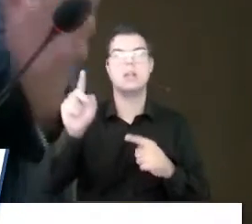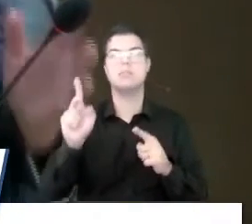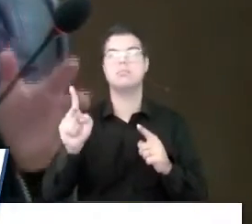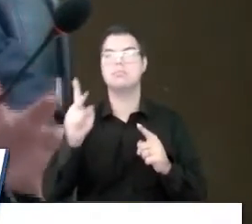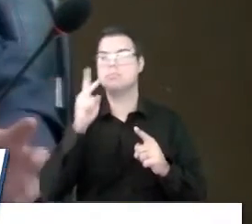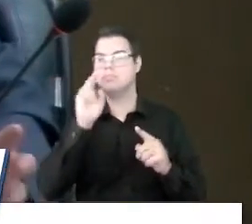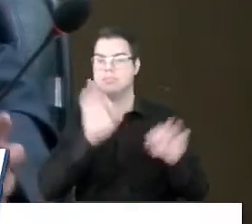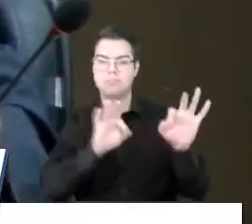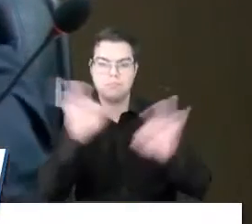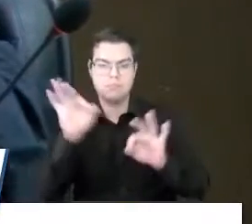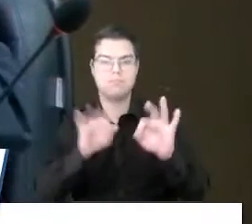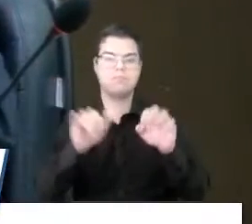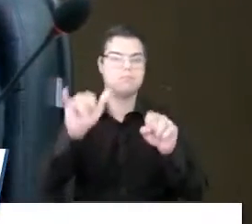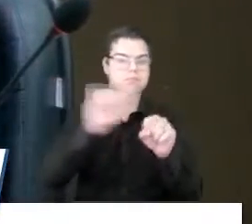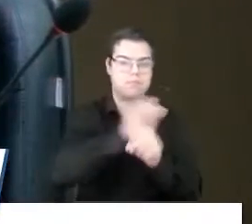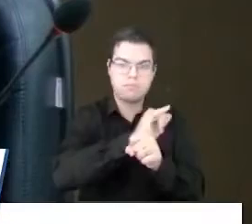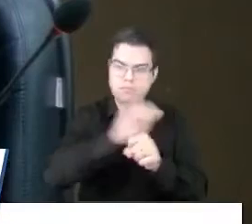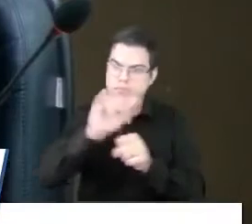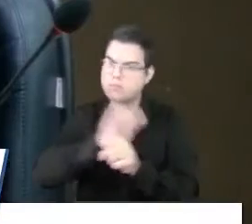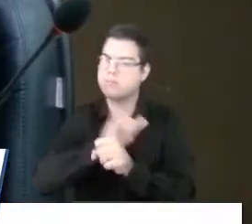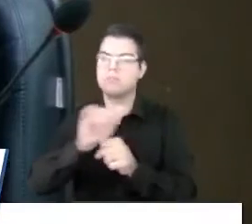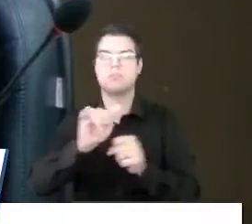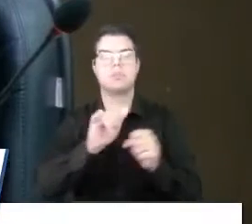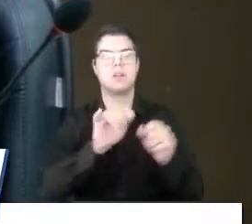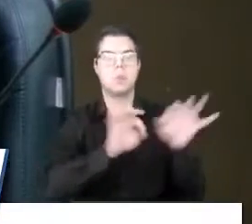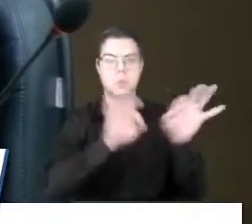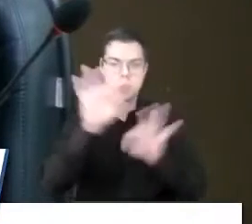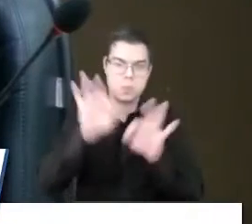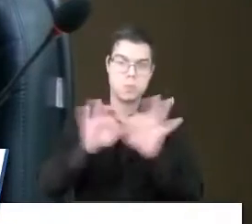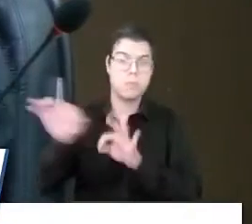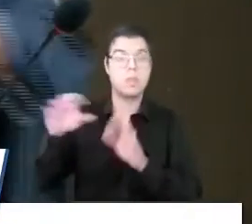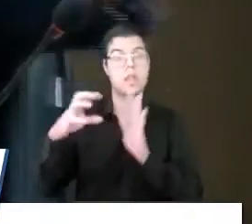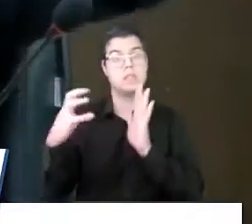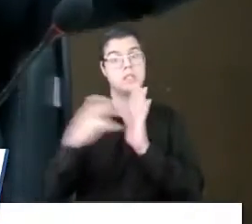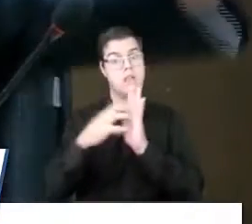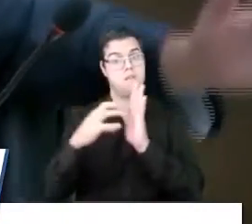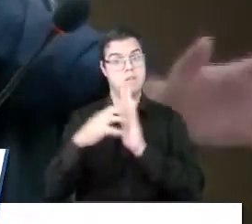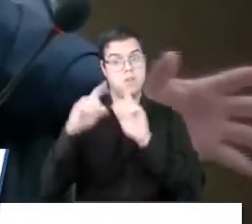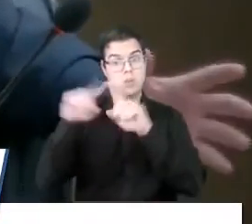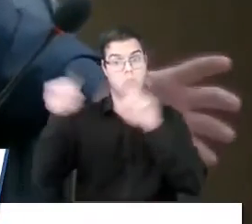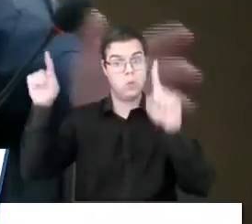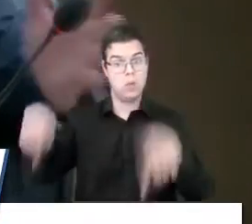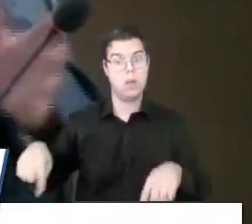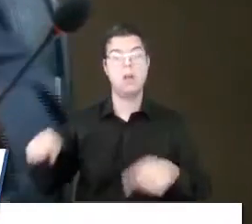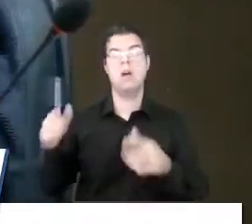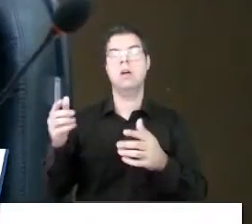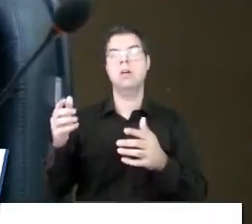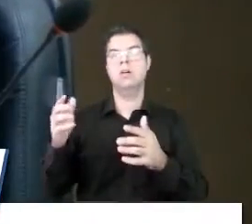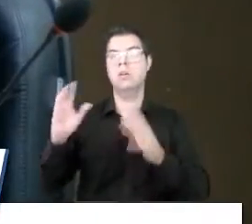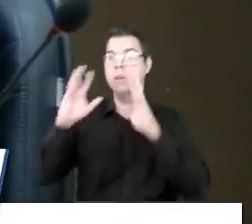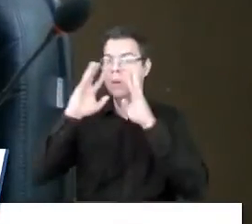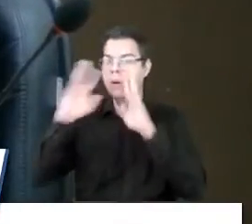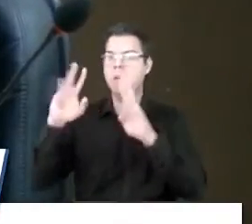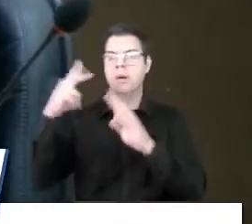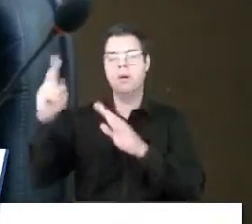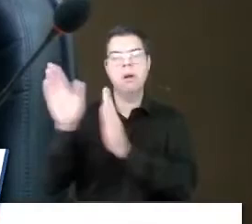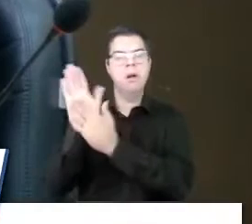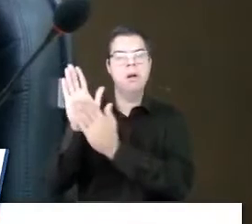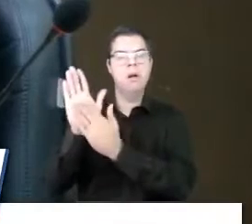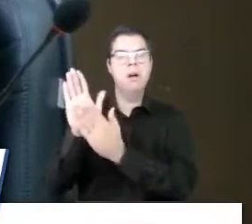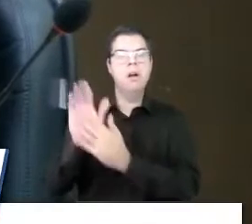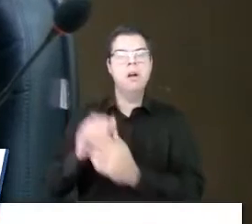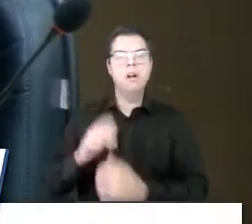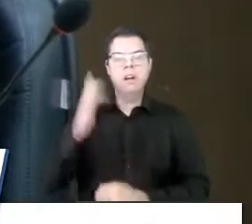e fazer com que os servidores possam minimamente ser atendidos no que eles estão propondo. Eu acho que não custa nada